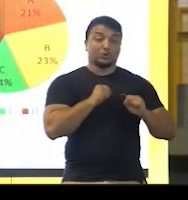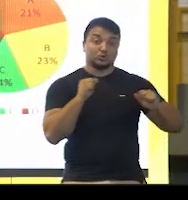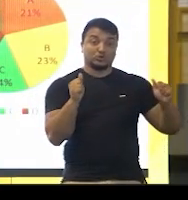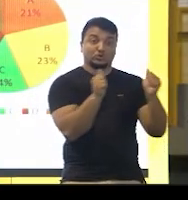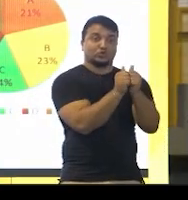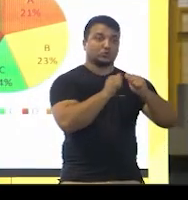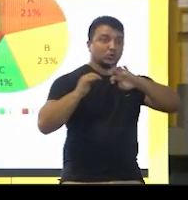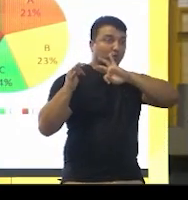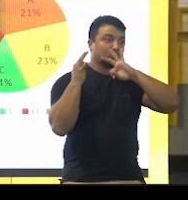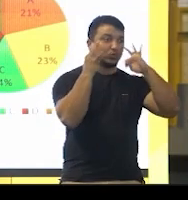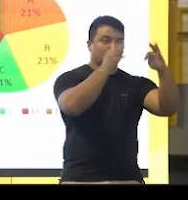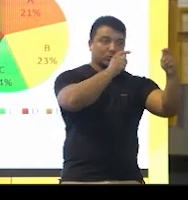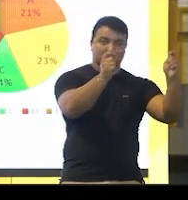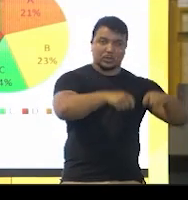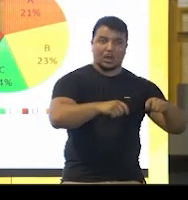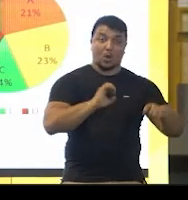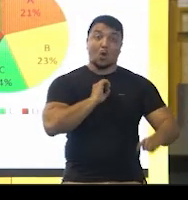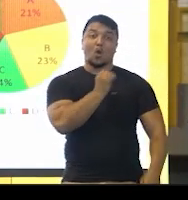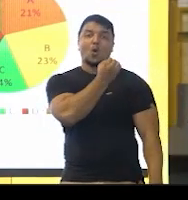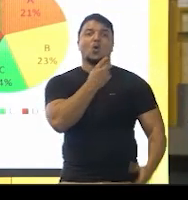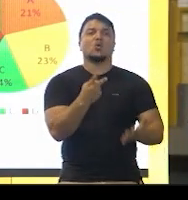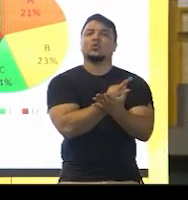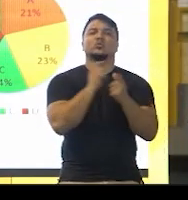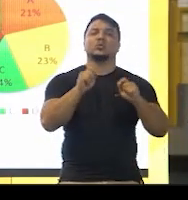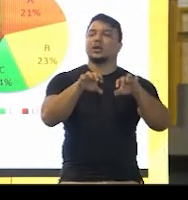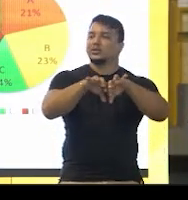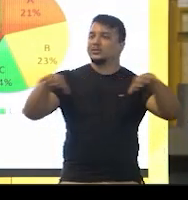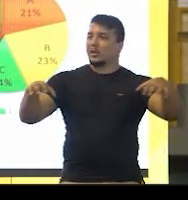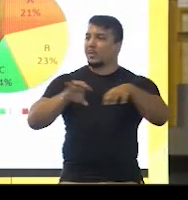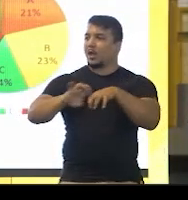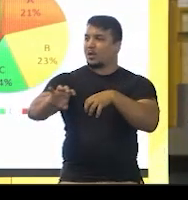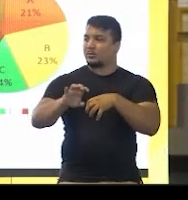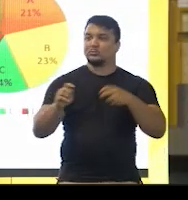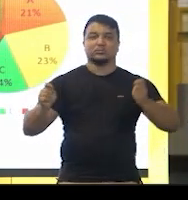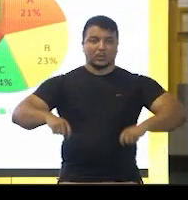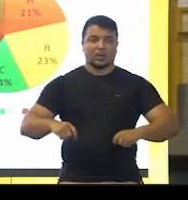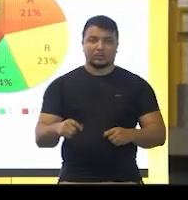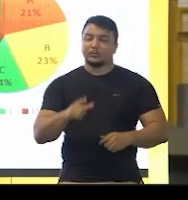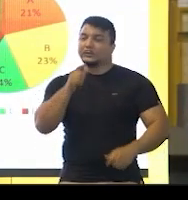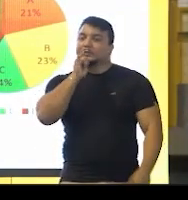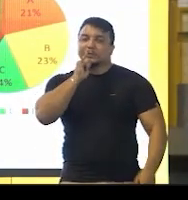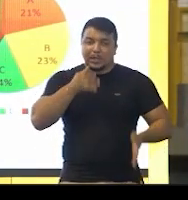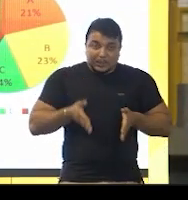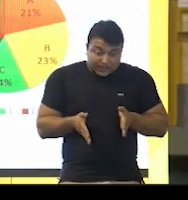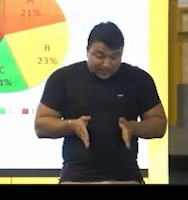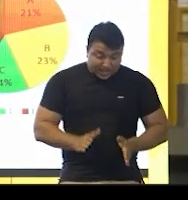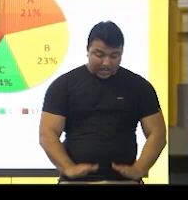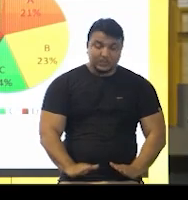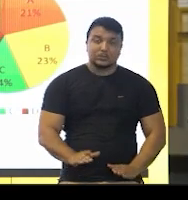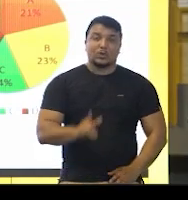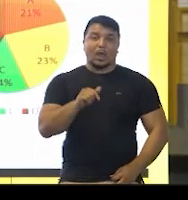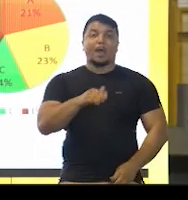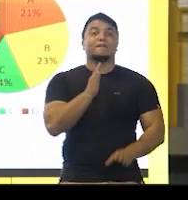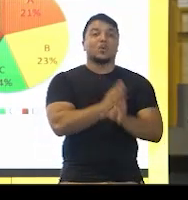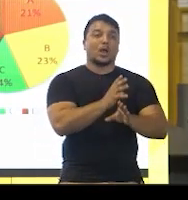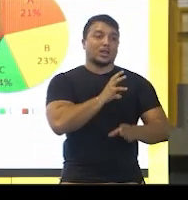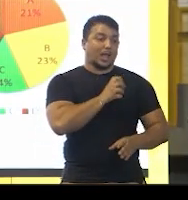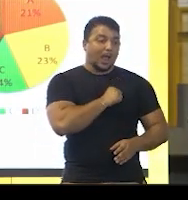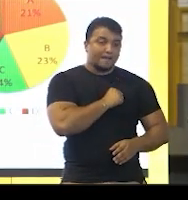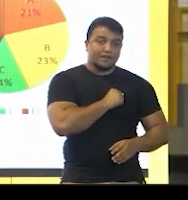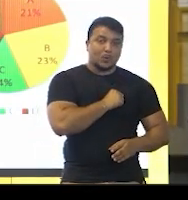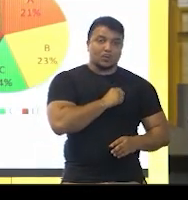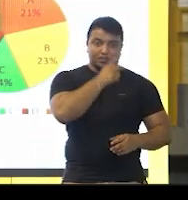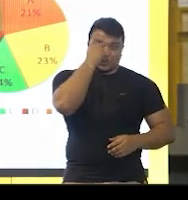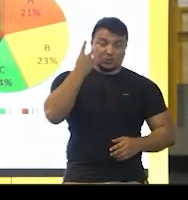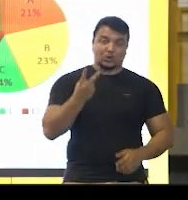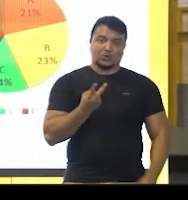o amor tudo junta, e o ódio tudo separa. Quando você nasce pela fusão do amor